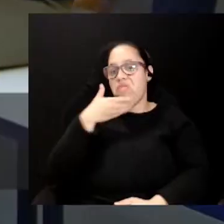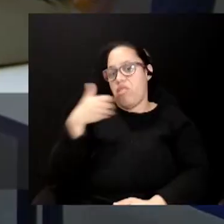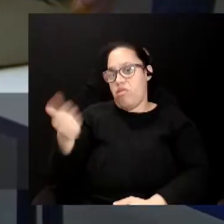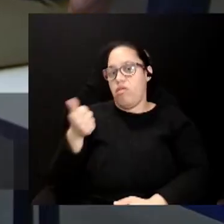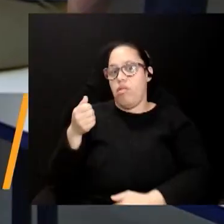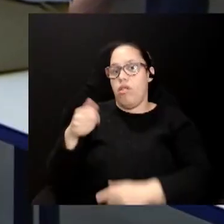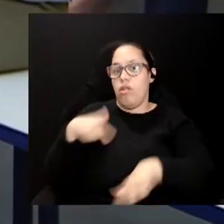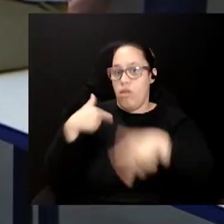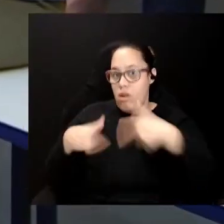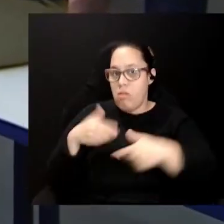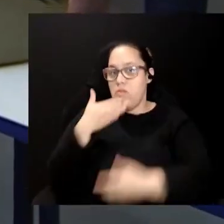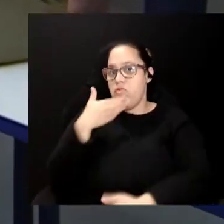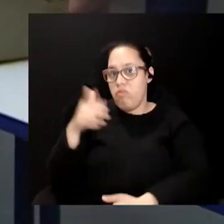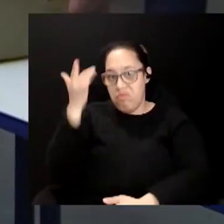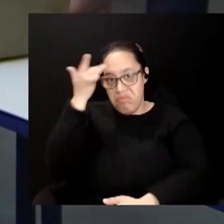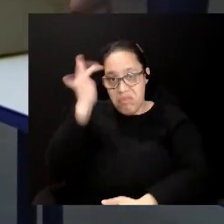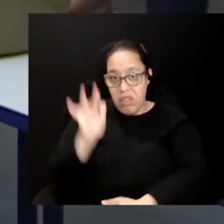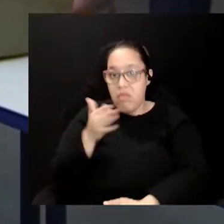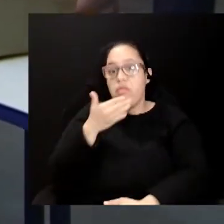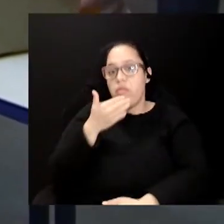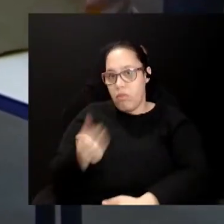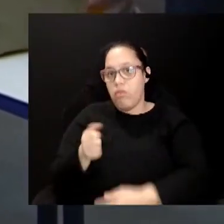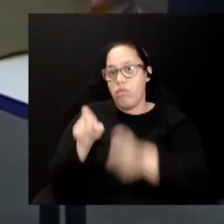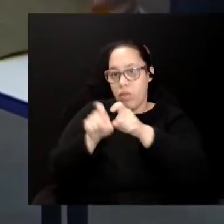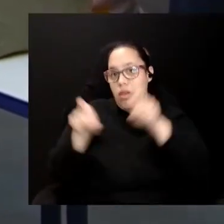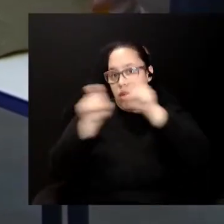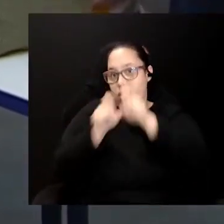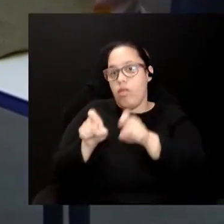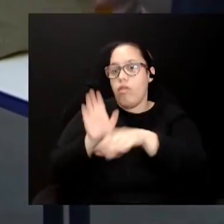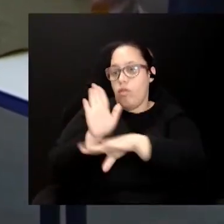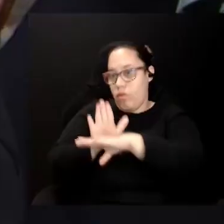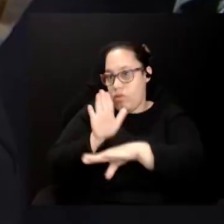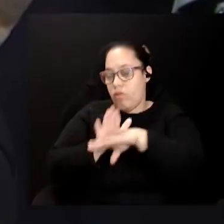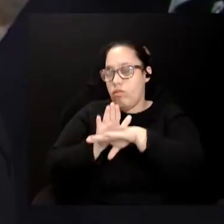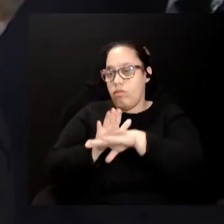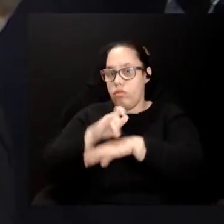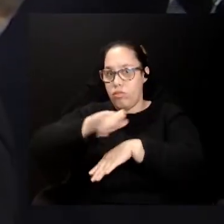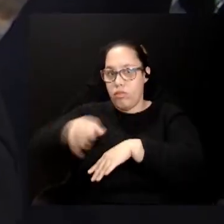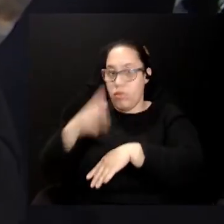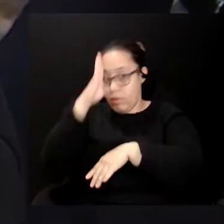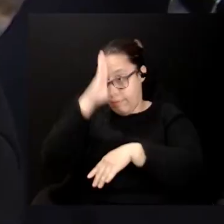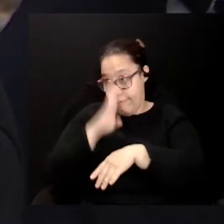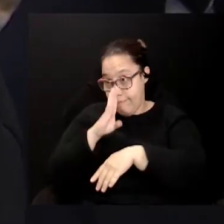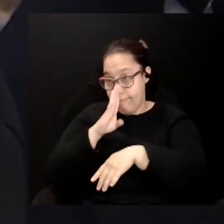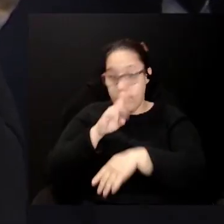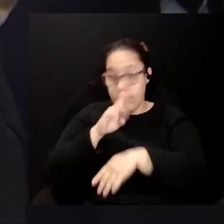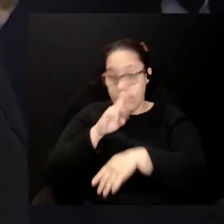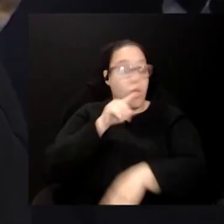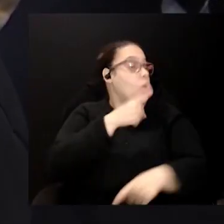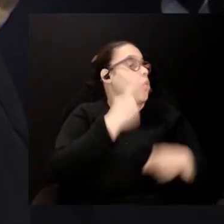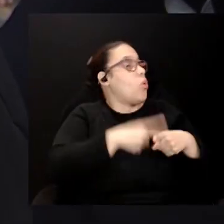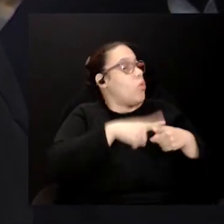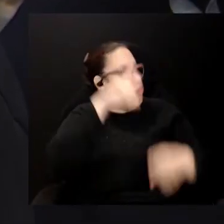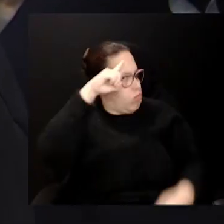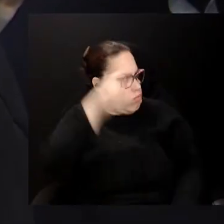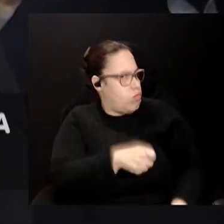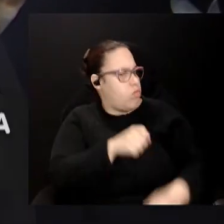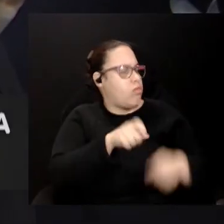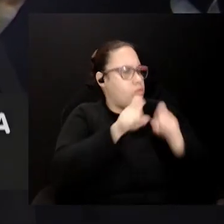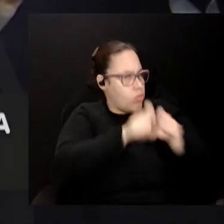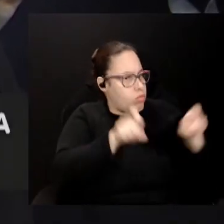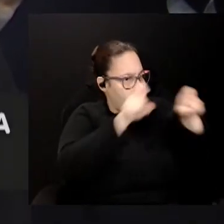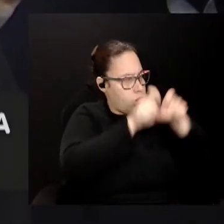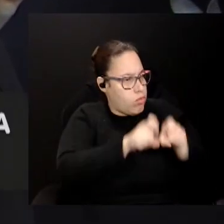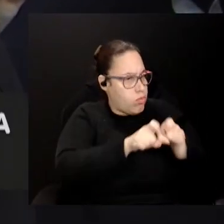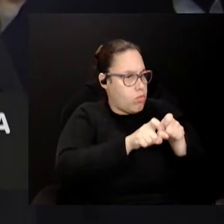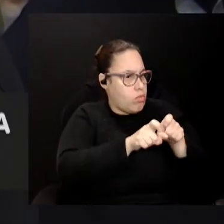sei lá. Eu acho que a informática ajuda um pouco, né? E aproveitar também que é gratuito, né? Por que o senhor decidiu fazer informática? Porque eu trabalho na